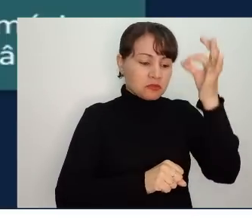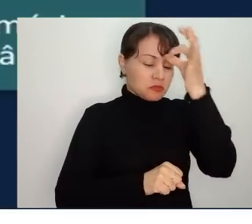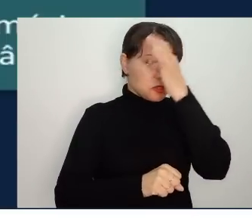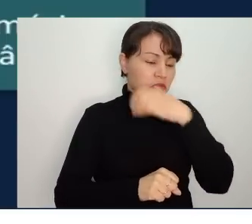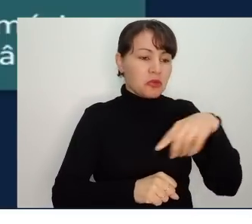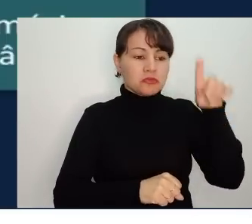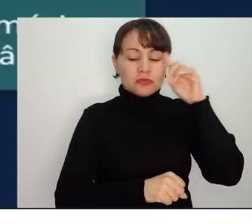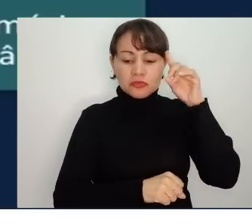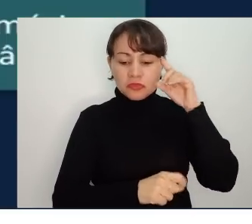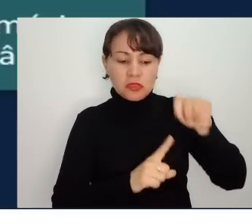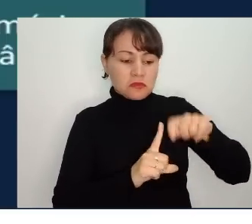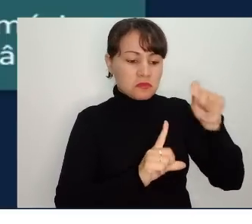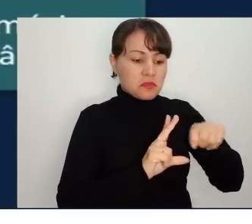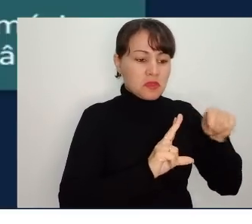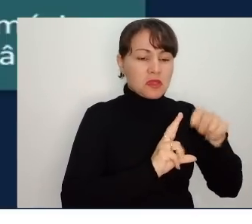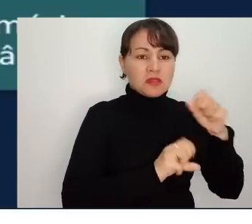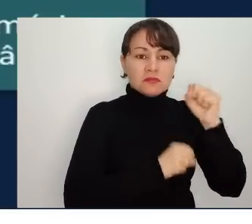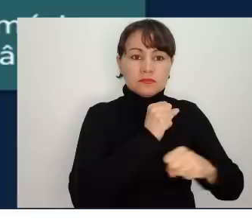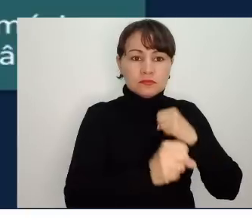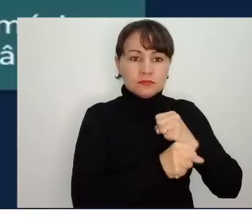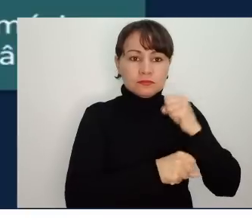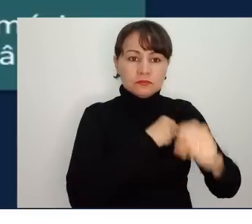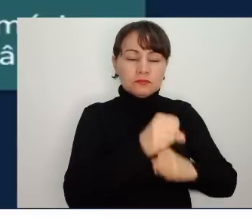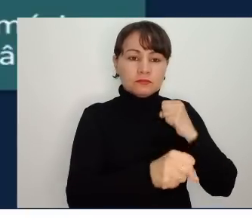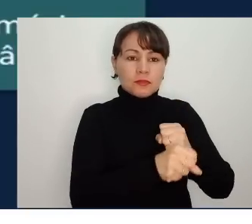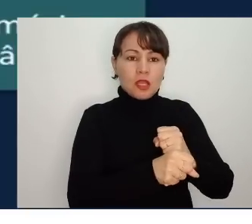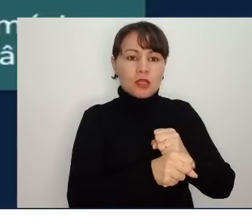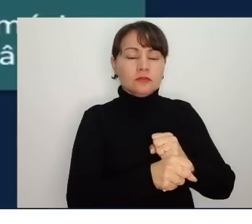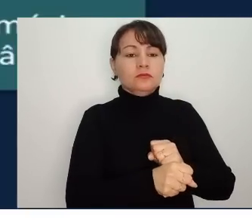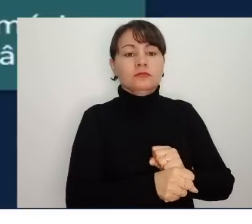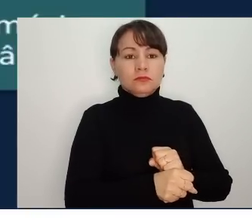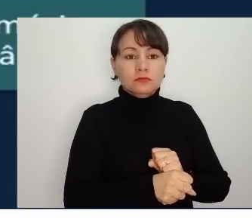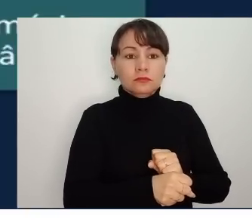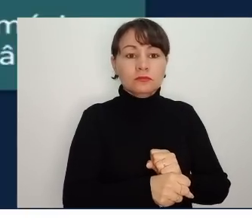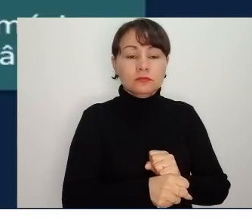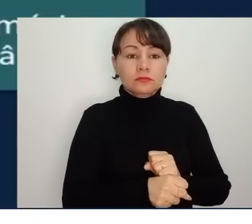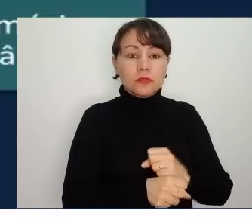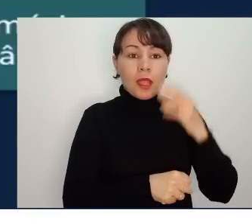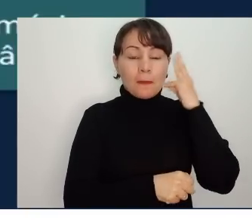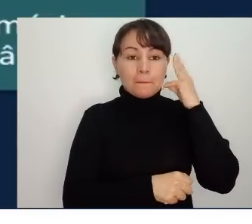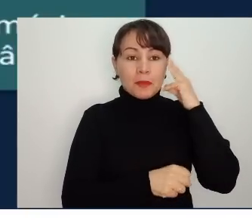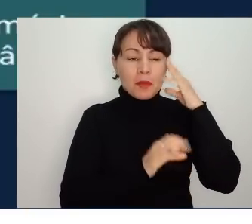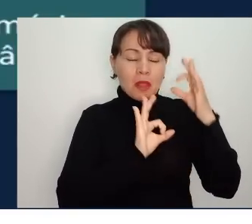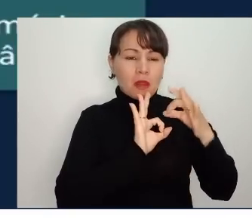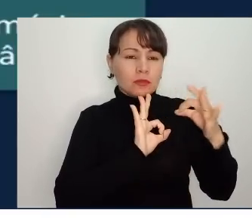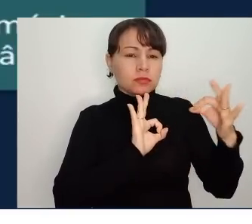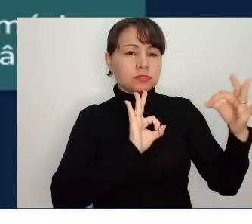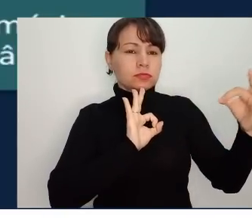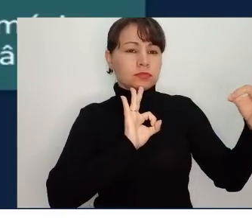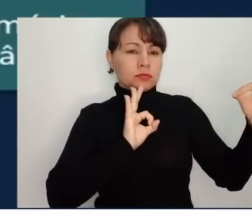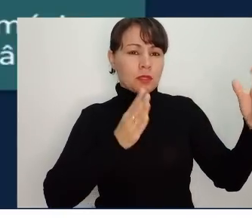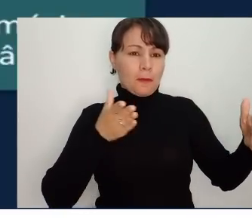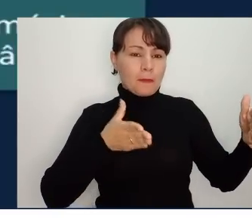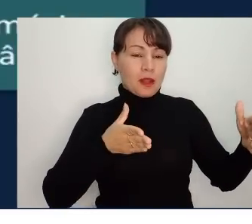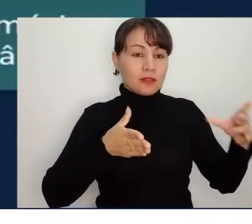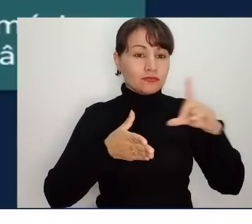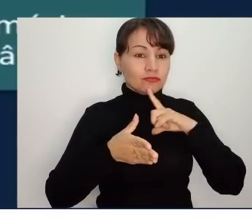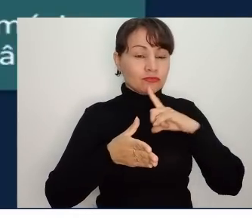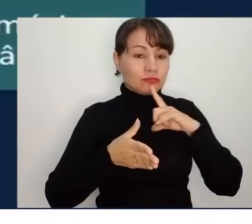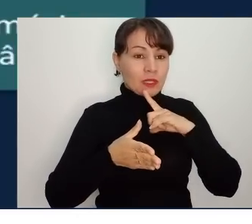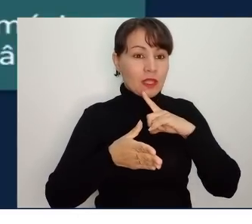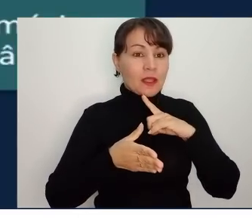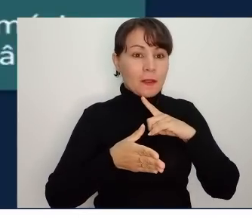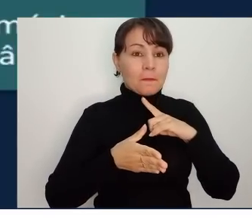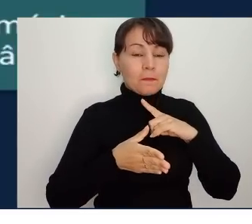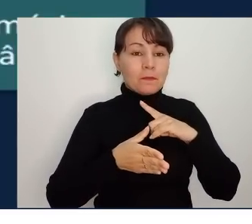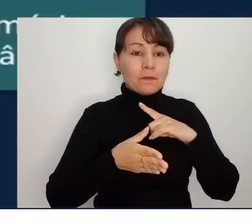minutos, horas, dias, meses, anos, e pode durar uma vida toda. A memória a longo prazo,